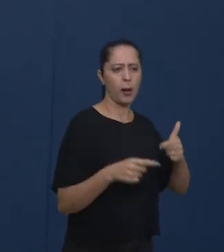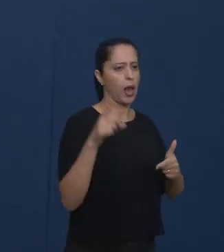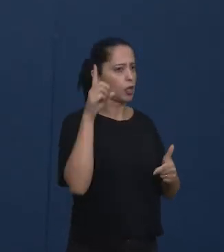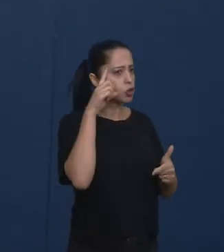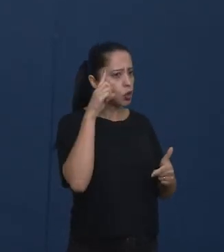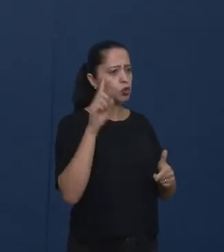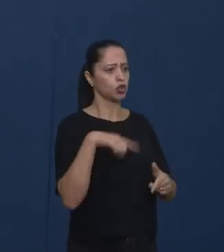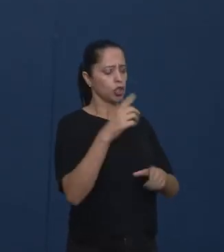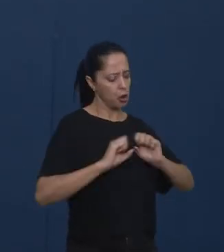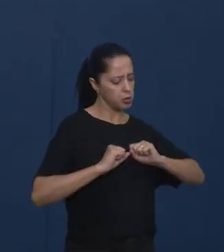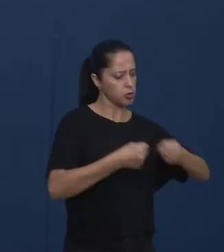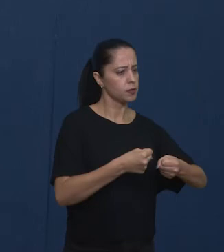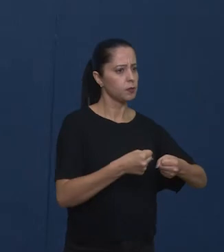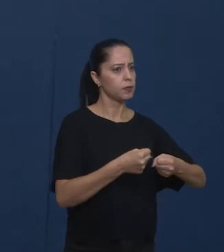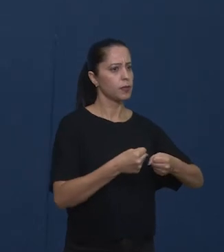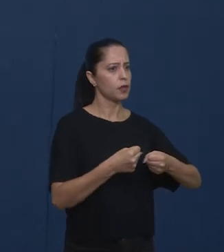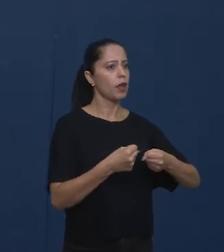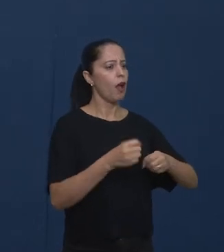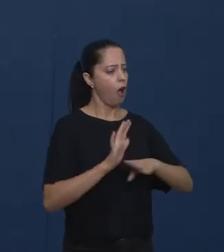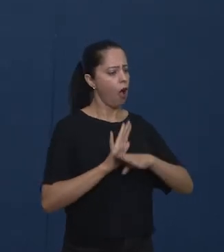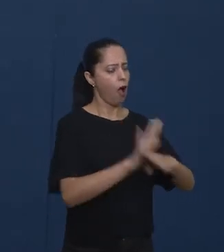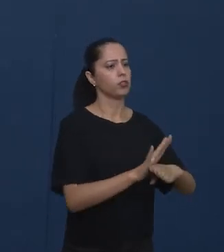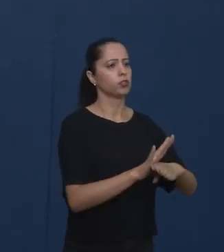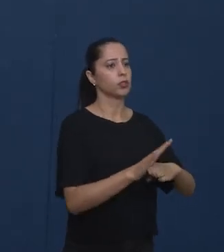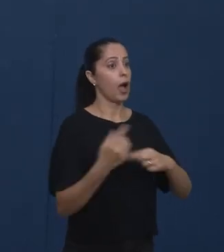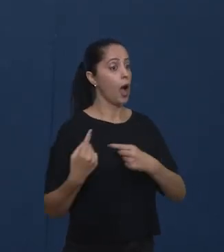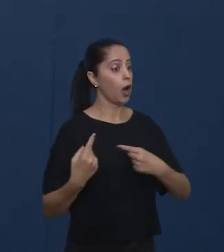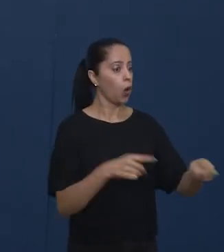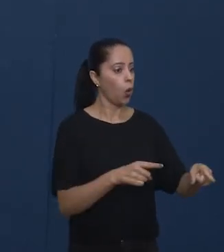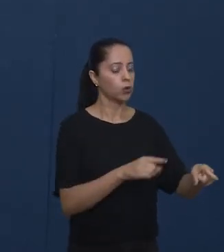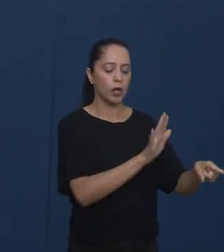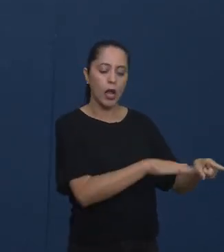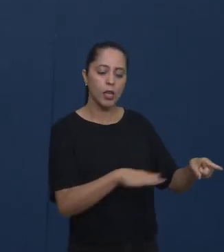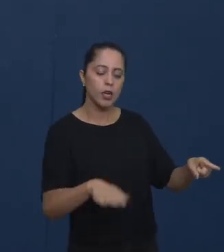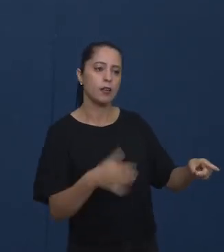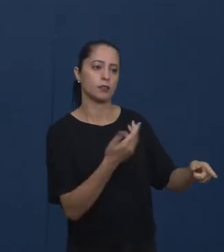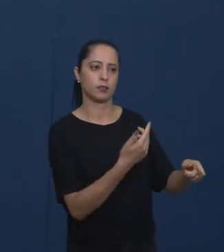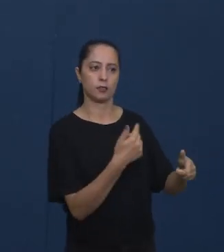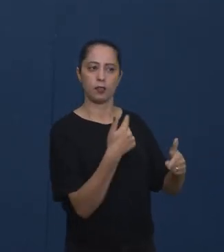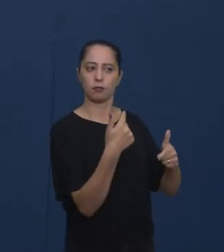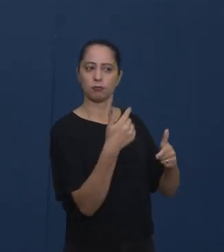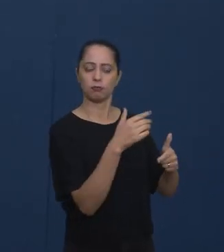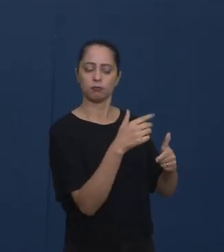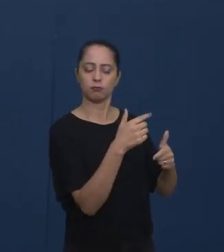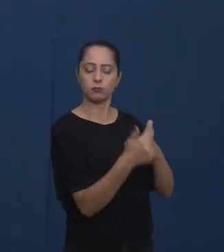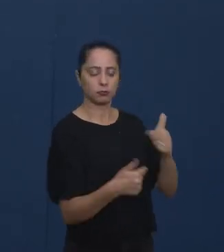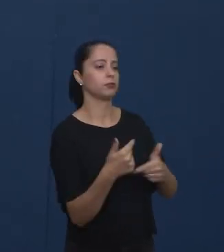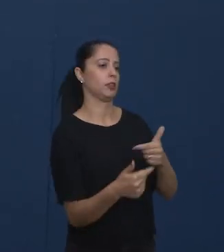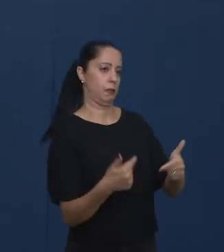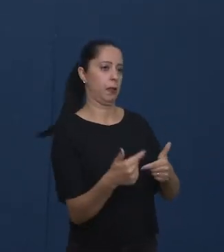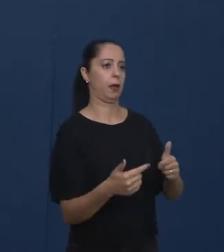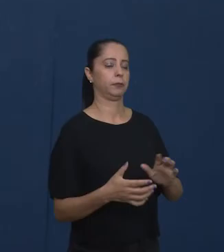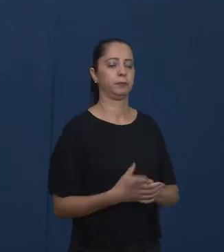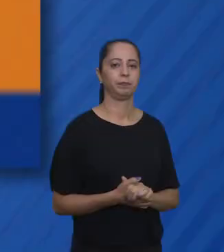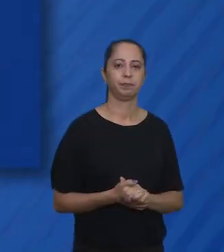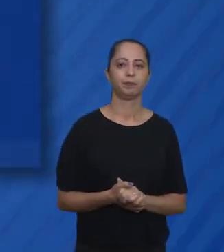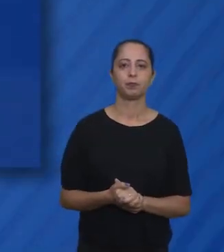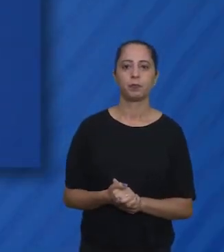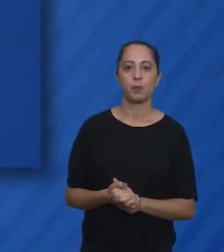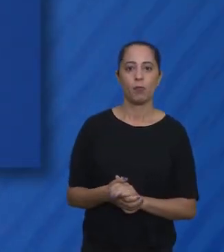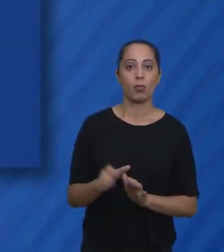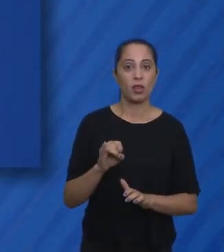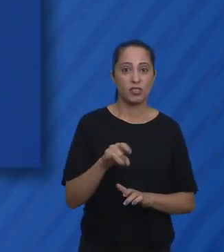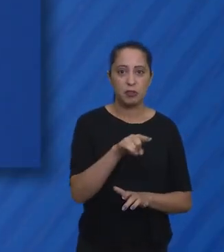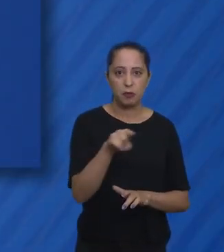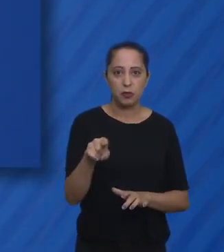existe trabalho grande nem trabalho pequeno. Não existe trabalho que a gente faz consistentemente. Do contrário, a realidade se impõe. Se